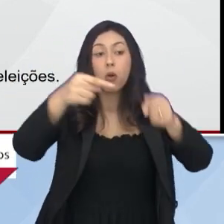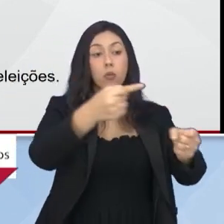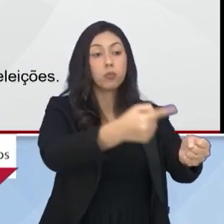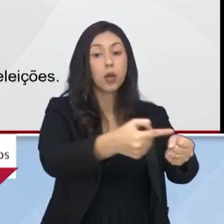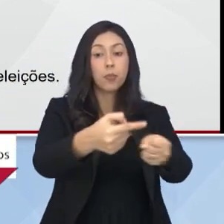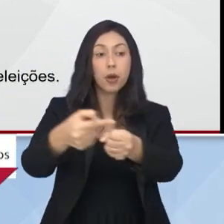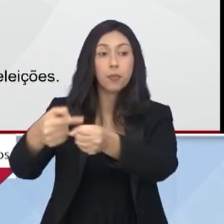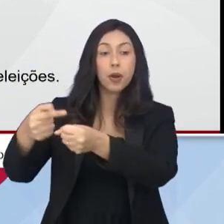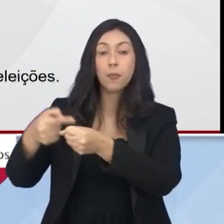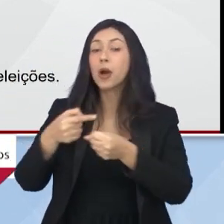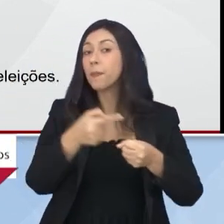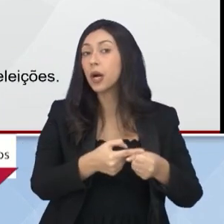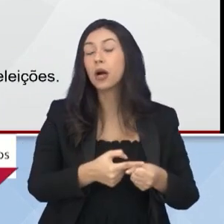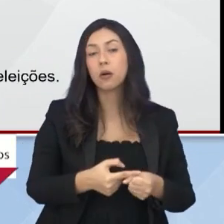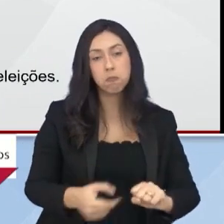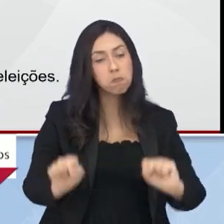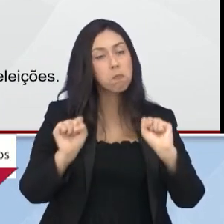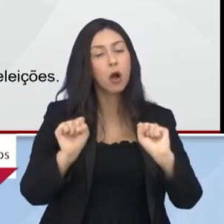essa tá